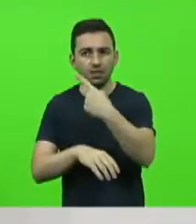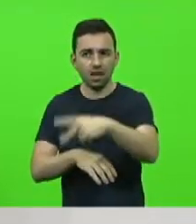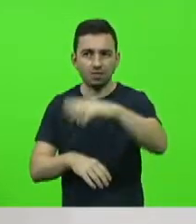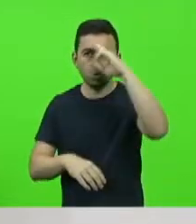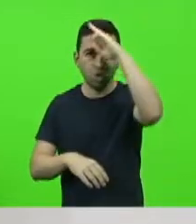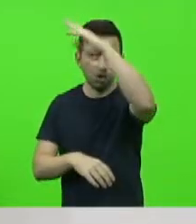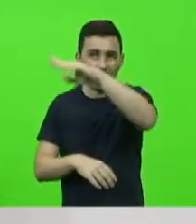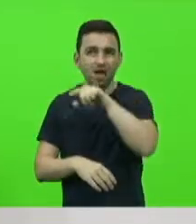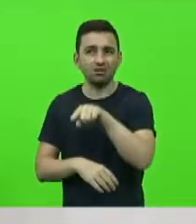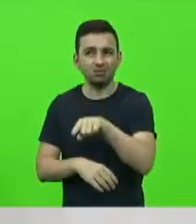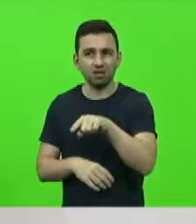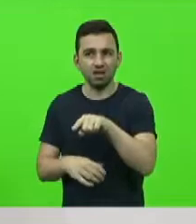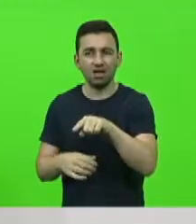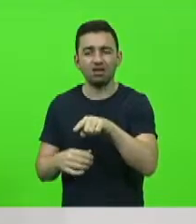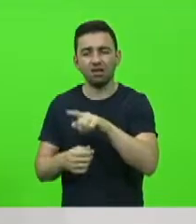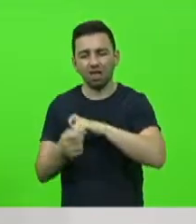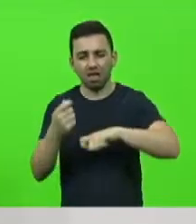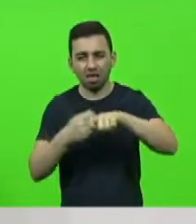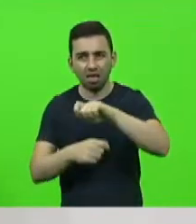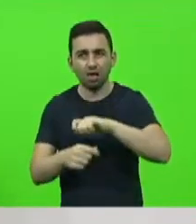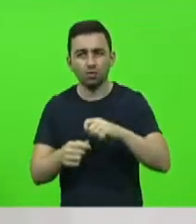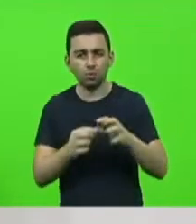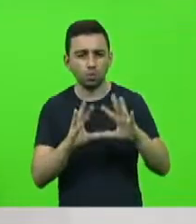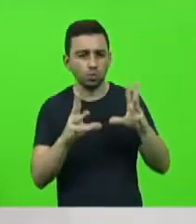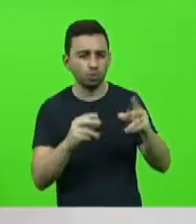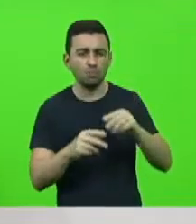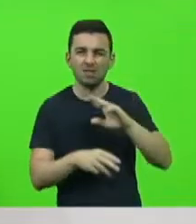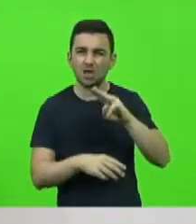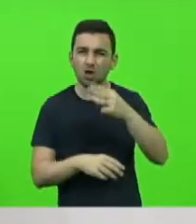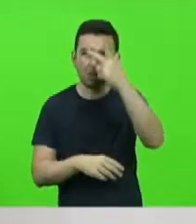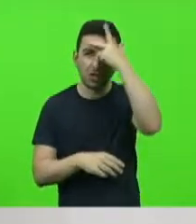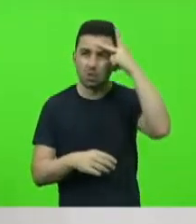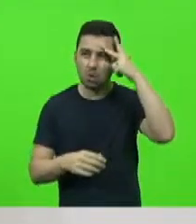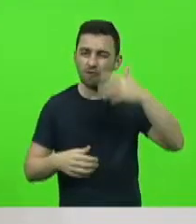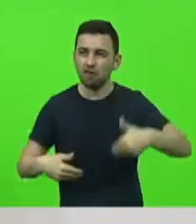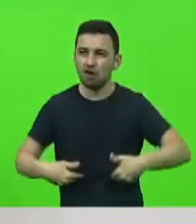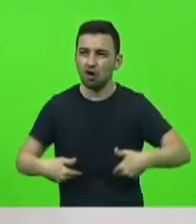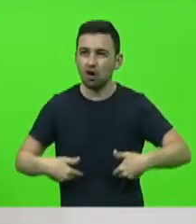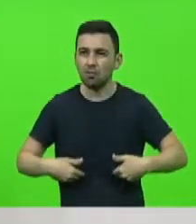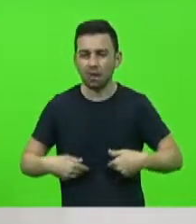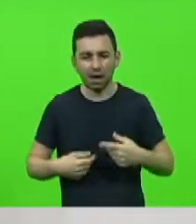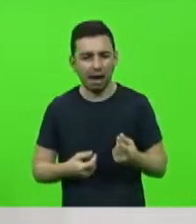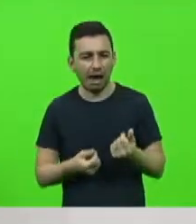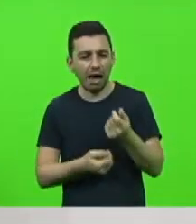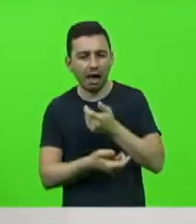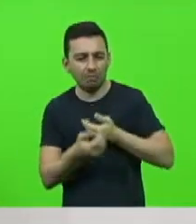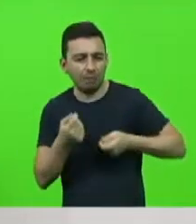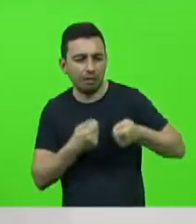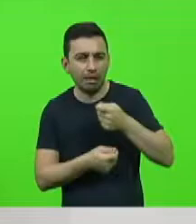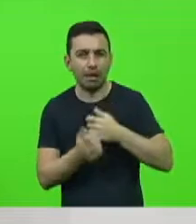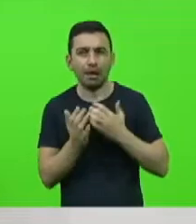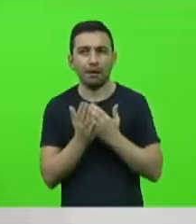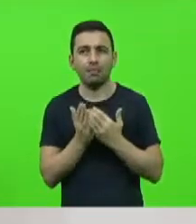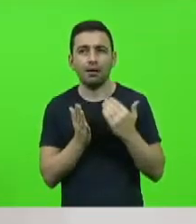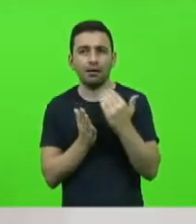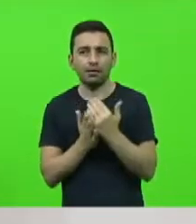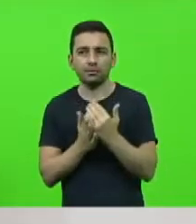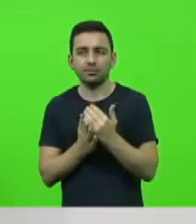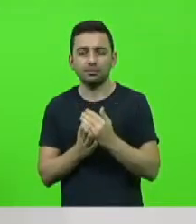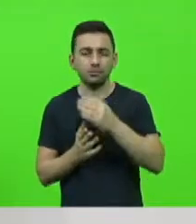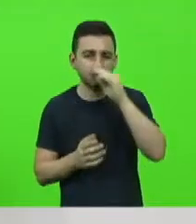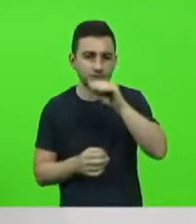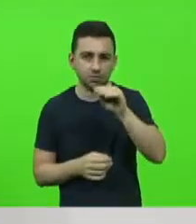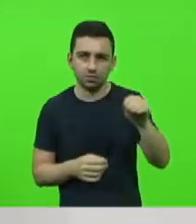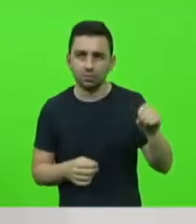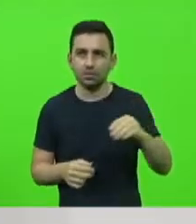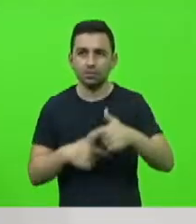política econômica que coloca milhões de brasileiros passando fome e encarecendo o seu custo de vida, por seu descaso com o serviço público